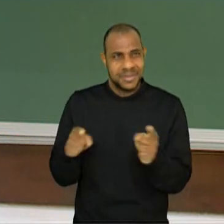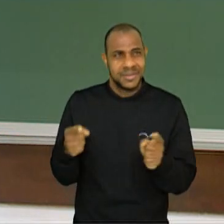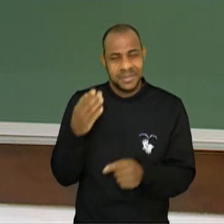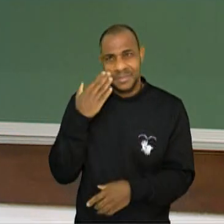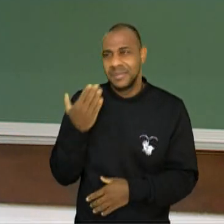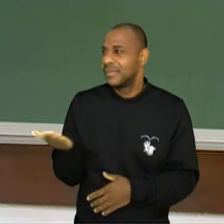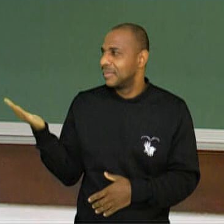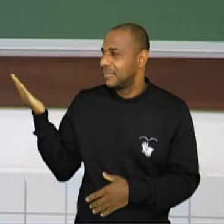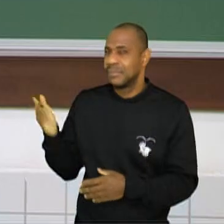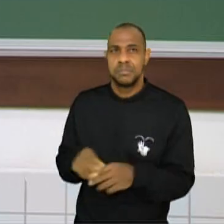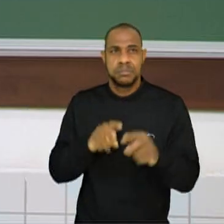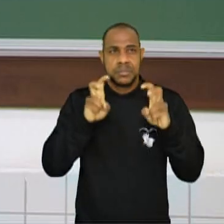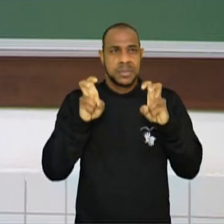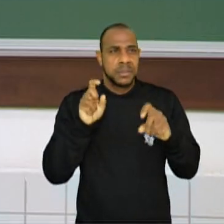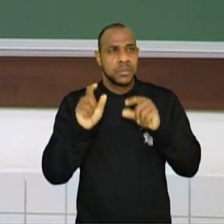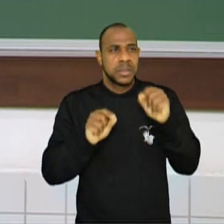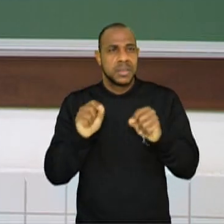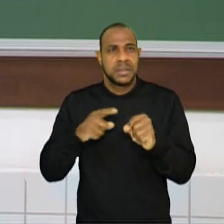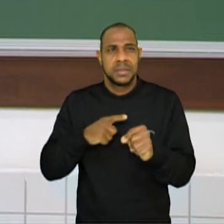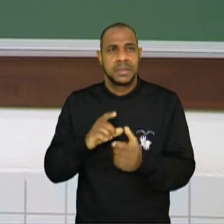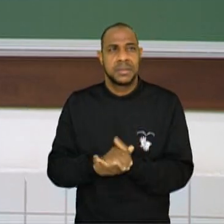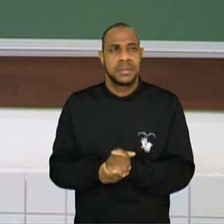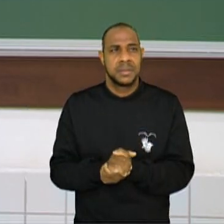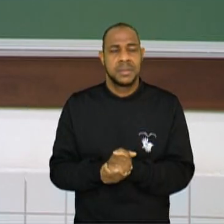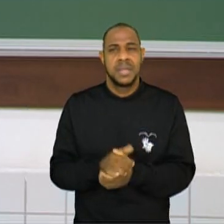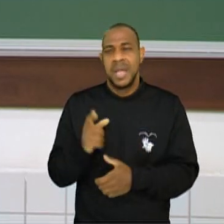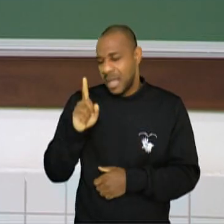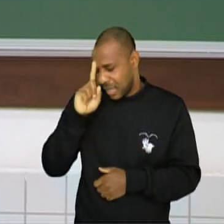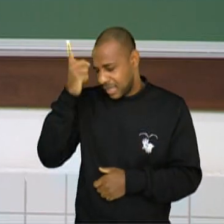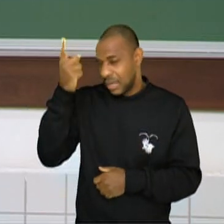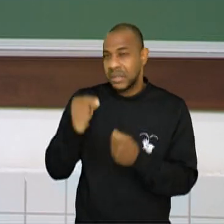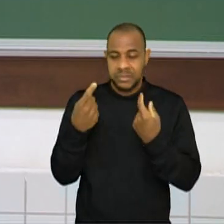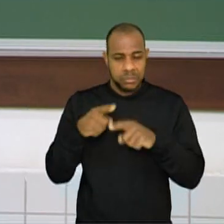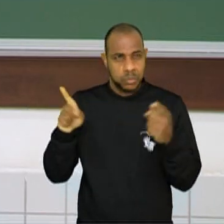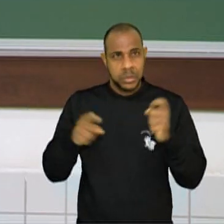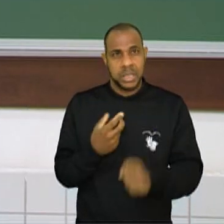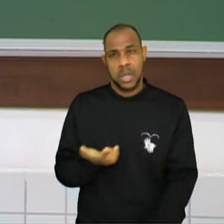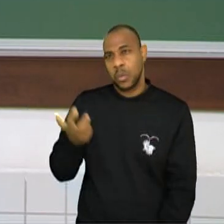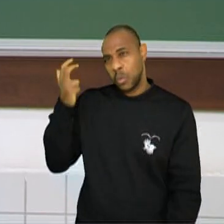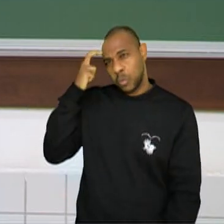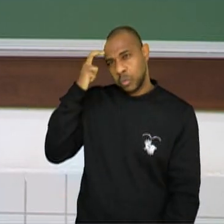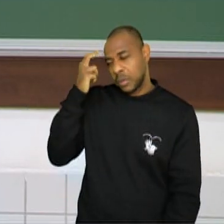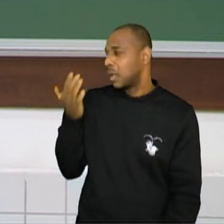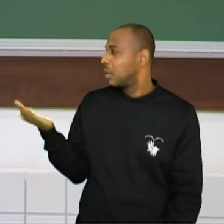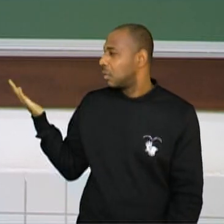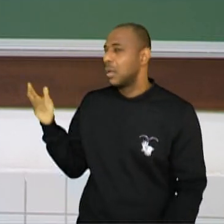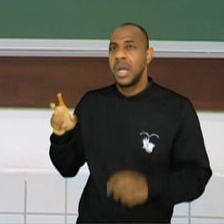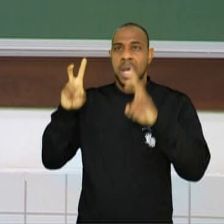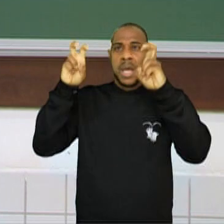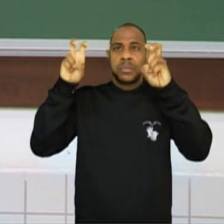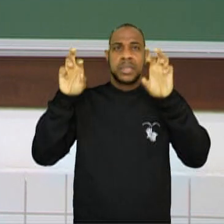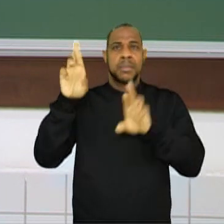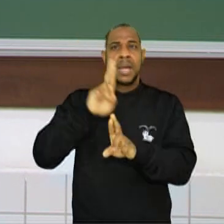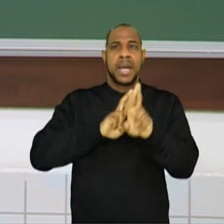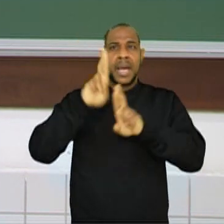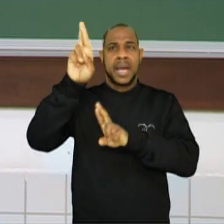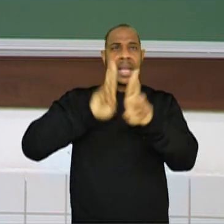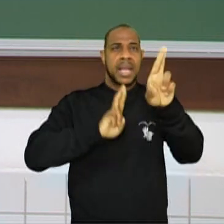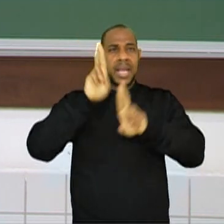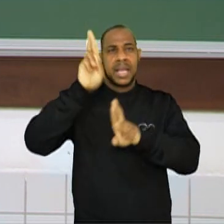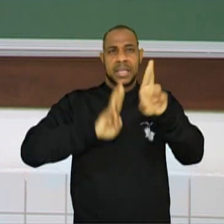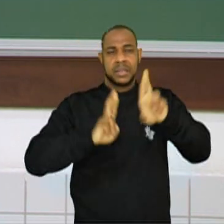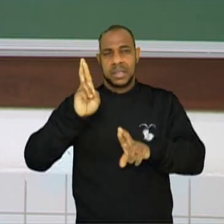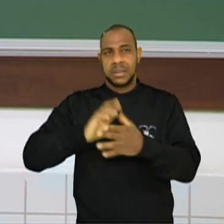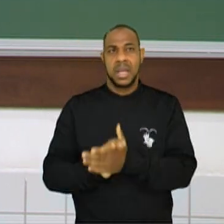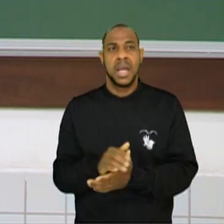nesse próximo tema, que está no título do slide, que é a ideia de indústria cultural. É um tema relacionado, sim, não são coisas diferentes. A bossa nova também